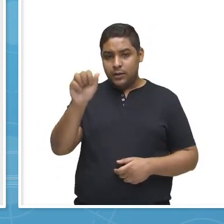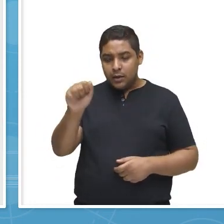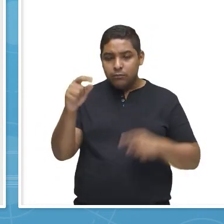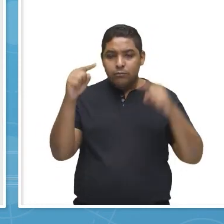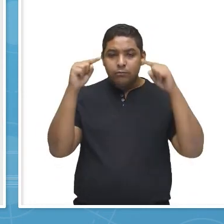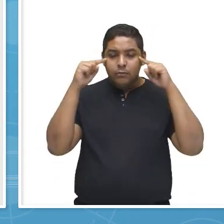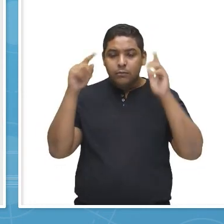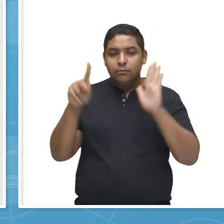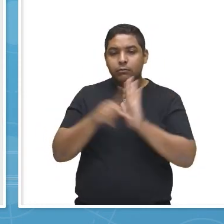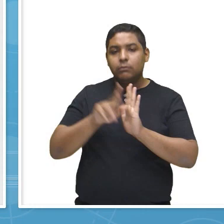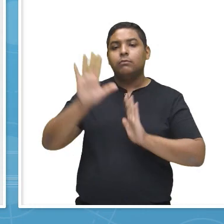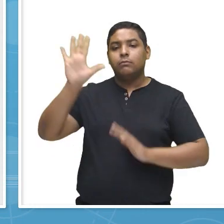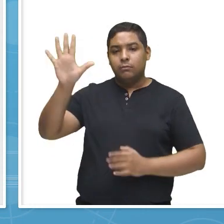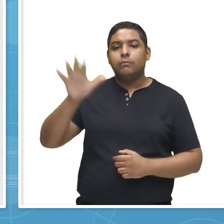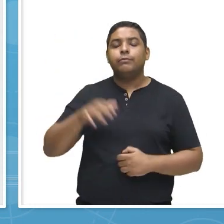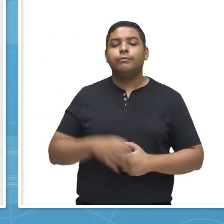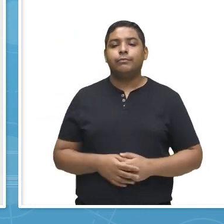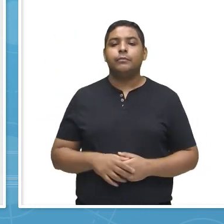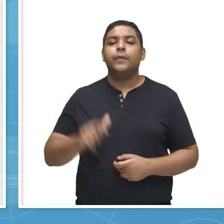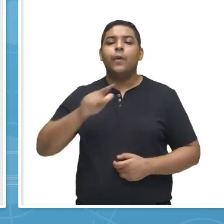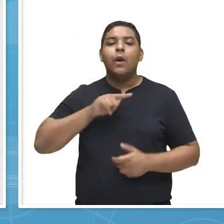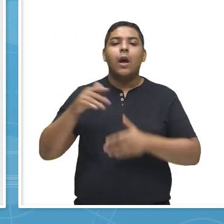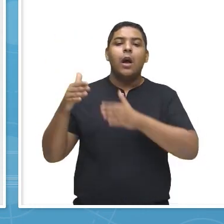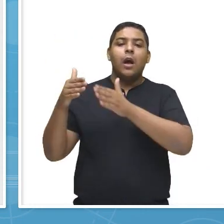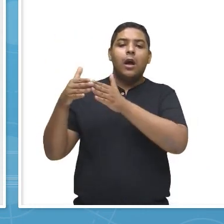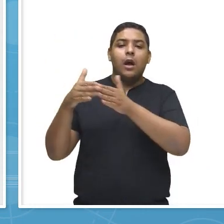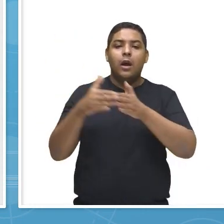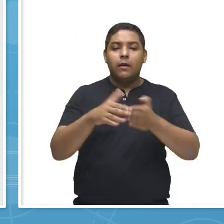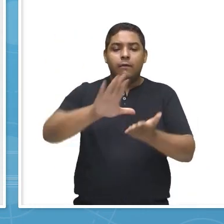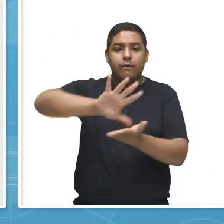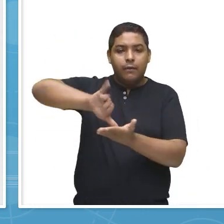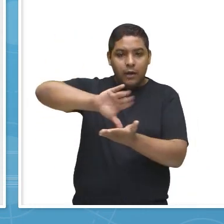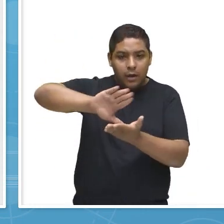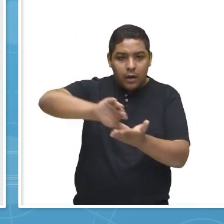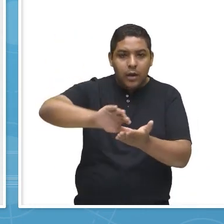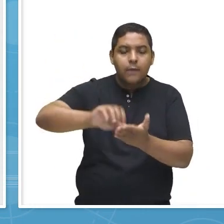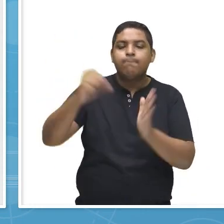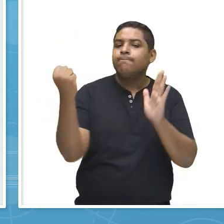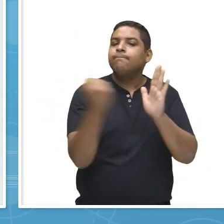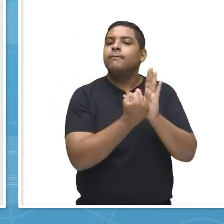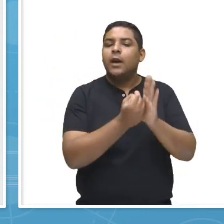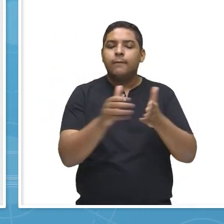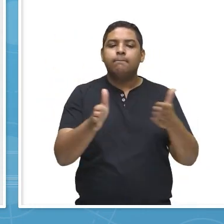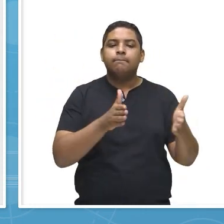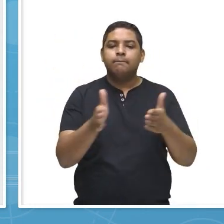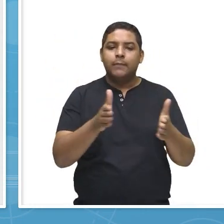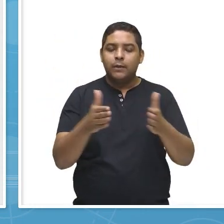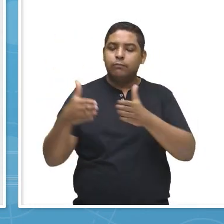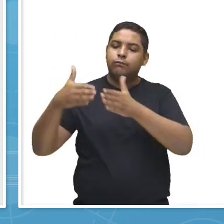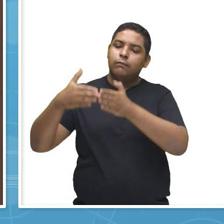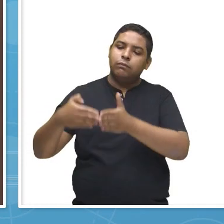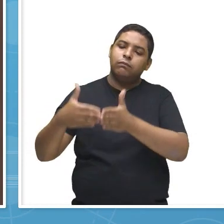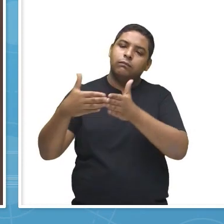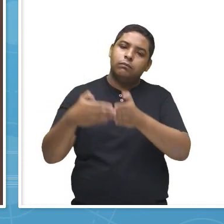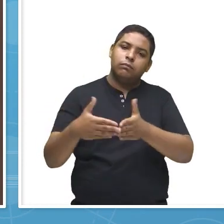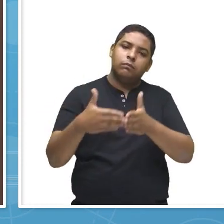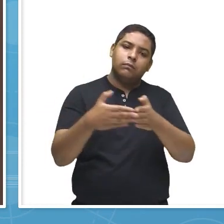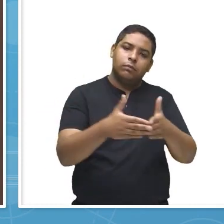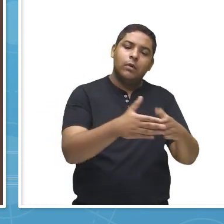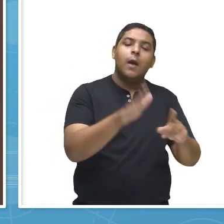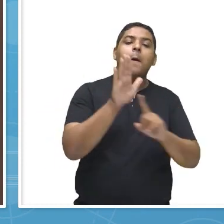essa caravela aí marca o período das grandes navegações, né? Mostrando ali os